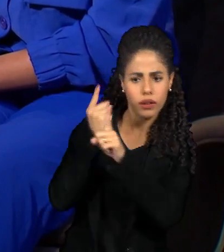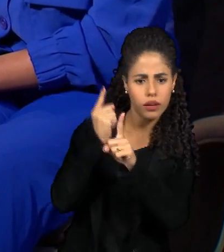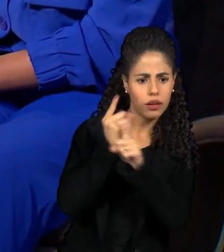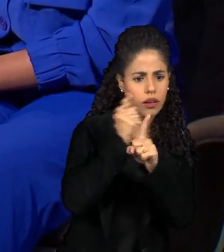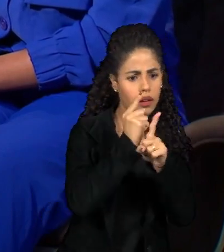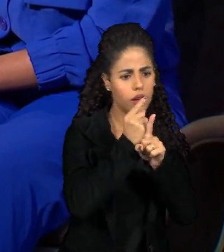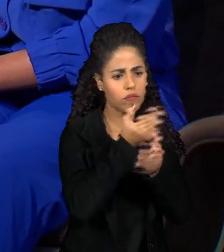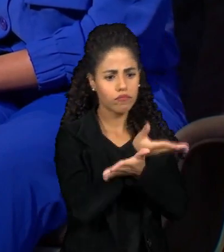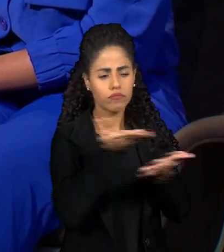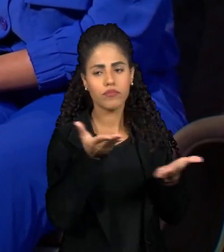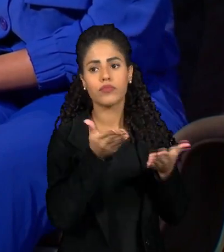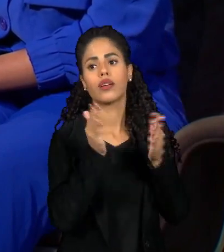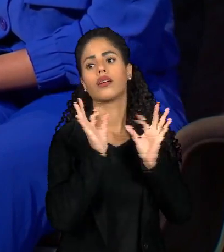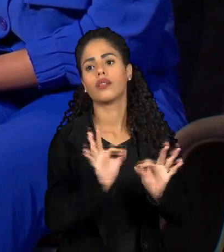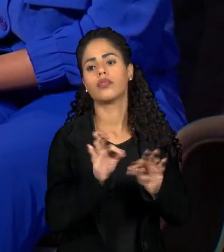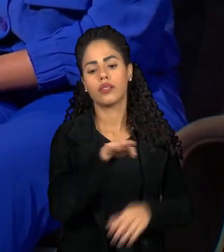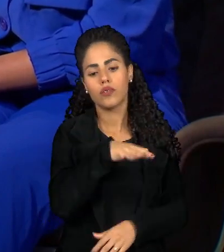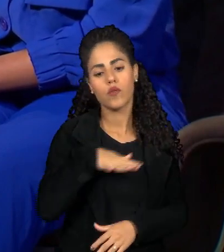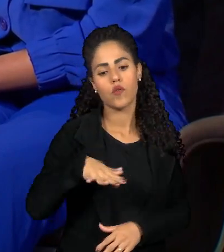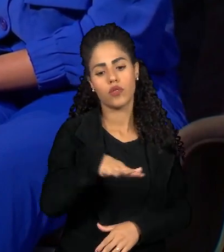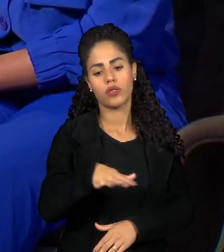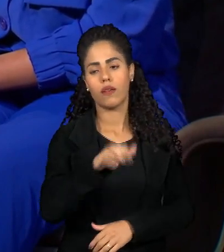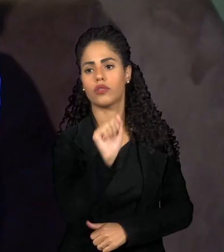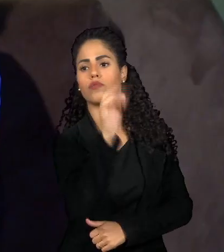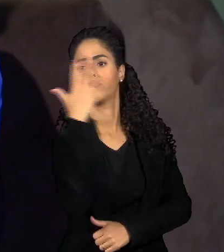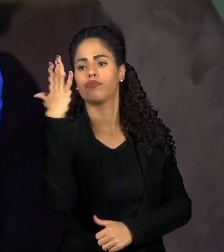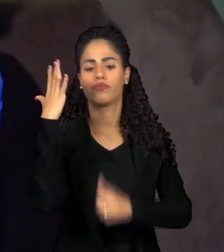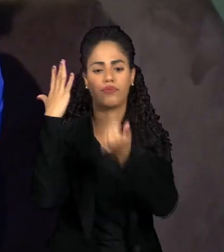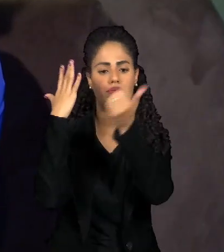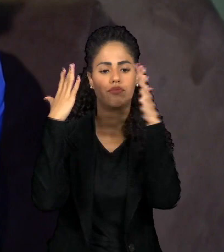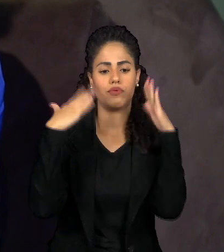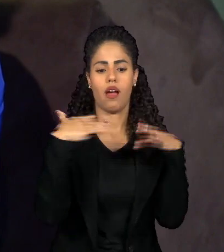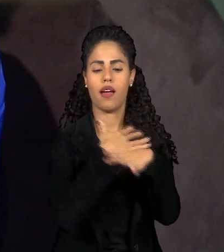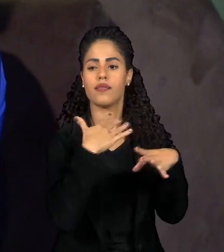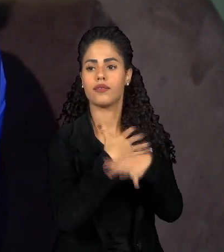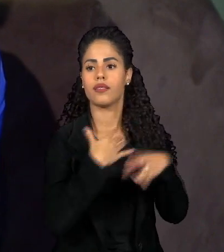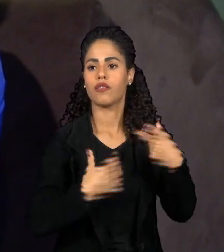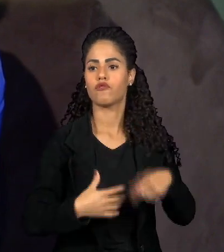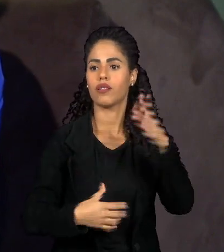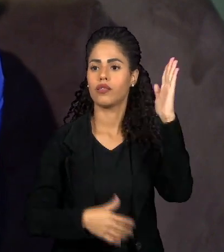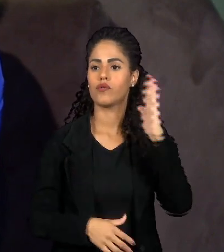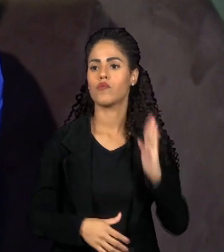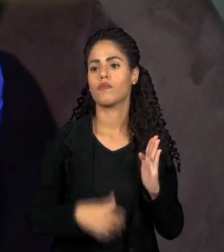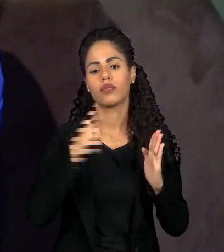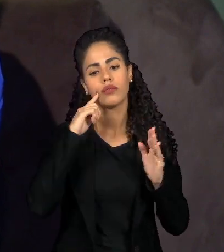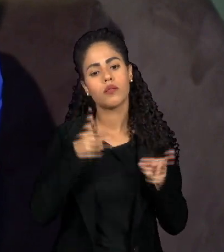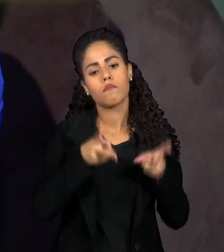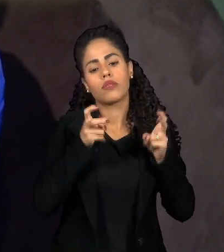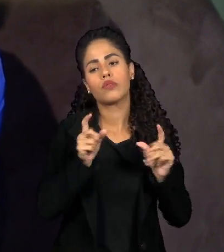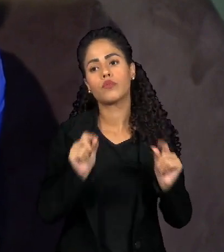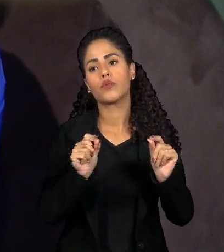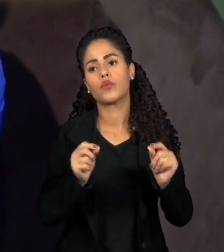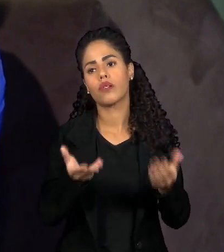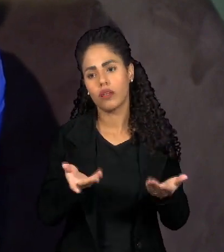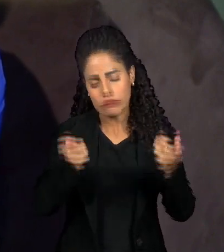né, dentro aqui do espaço urbano, né, das cidades brasileiras, como é